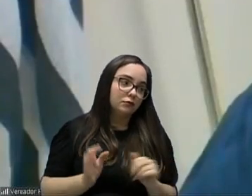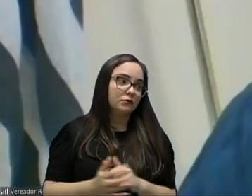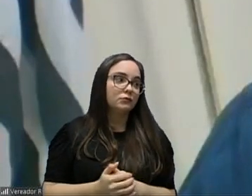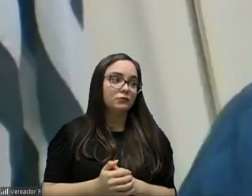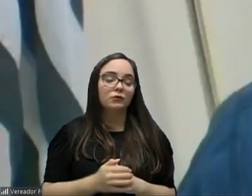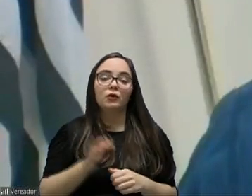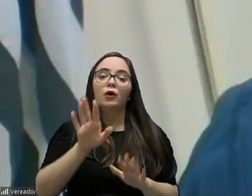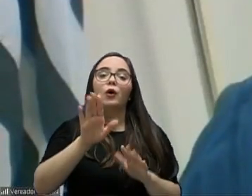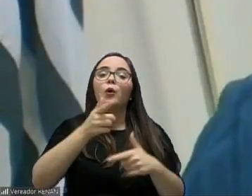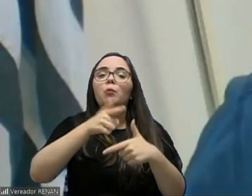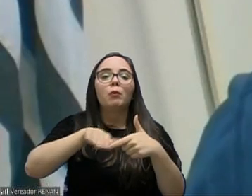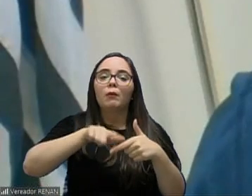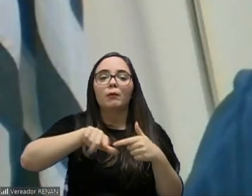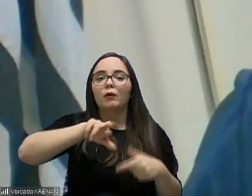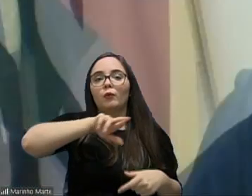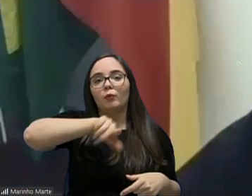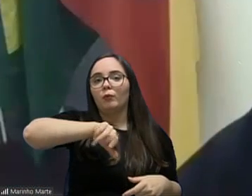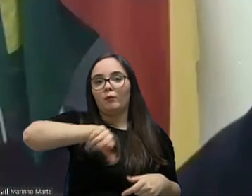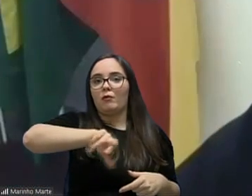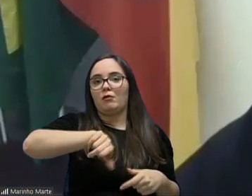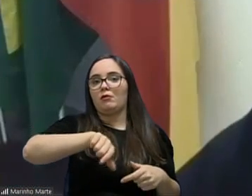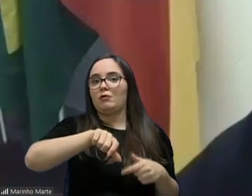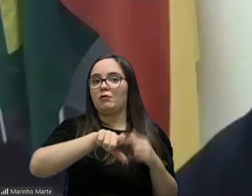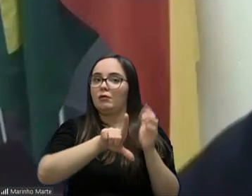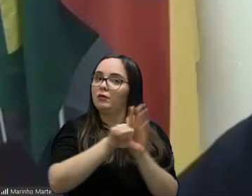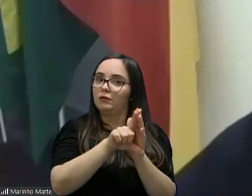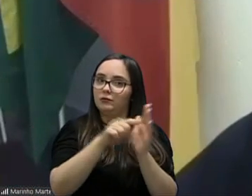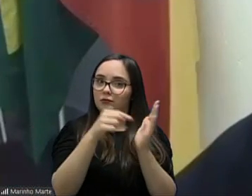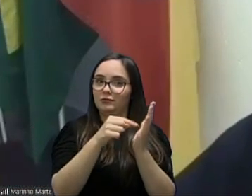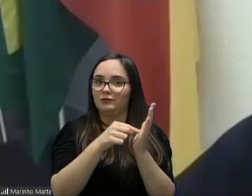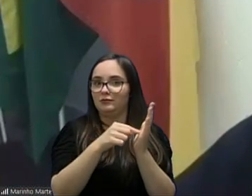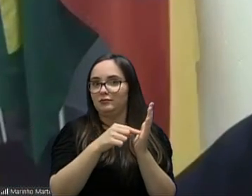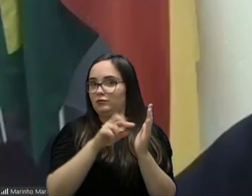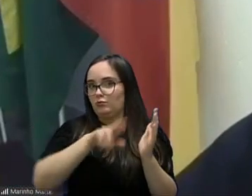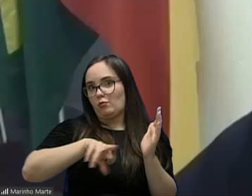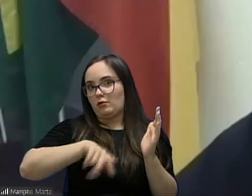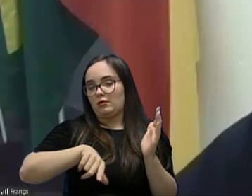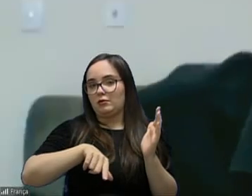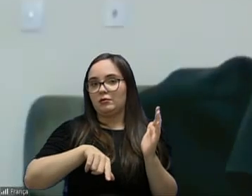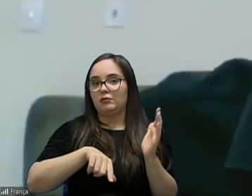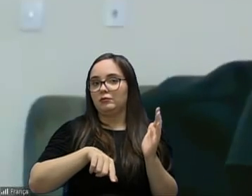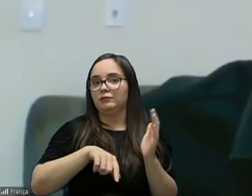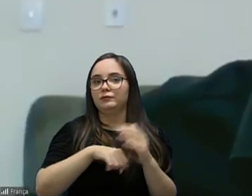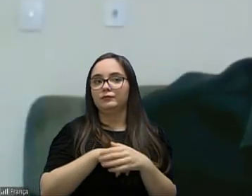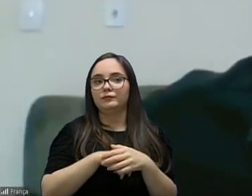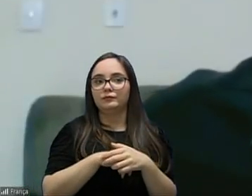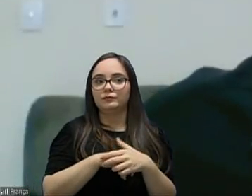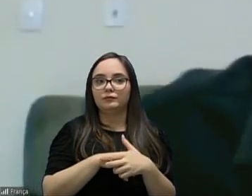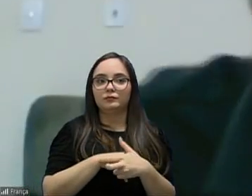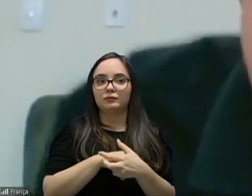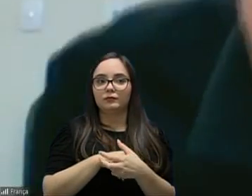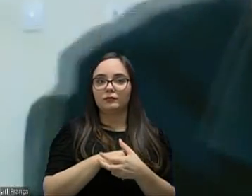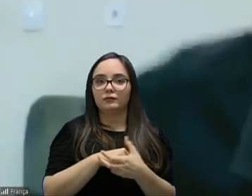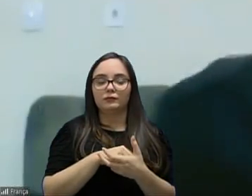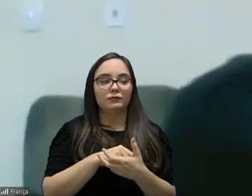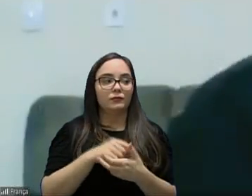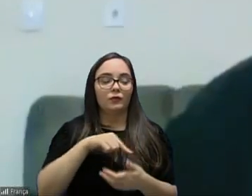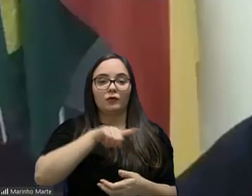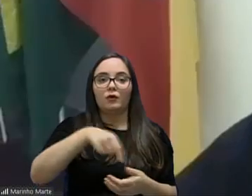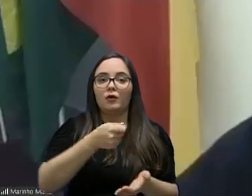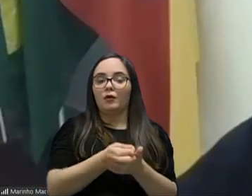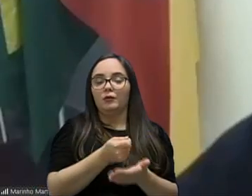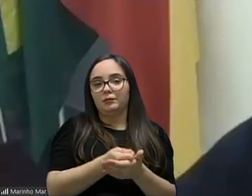o legislativo. Ninguém é obrigado a votar favorável ao projeto, não. Nós somos obrigados a votar agora. Não tem nada que... A